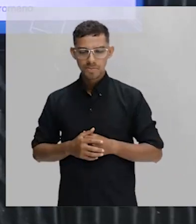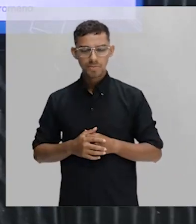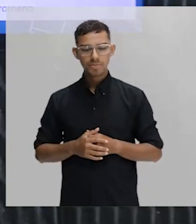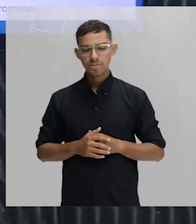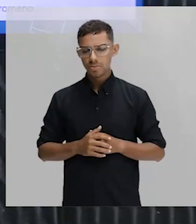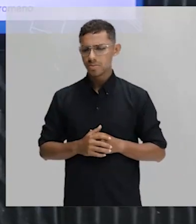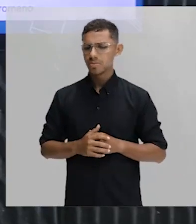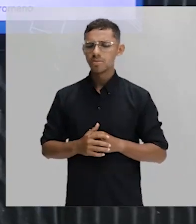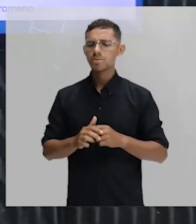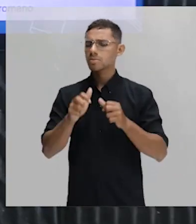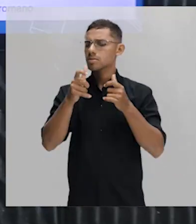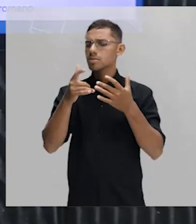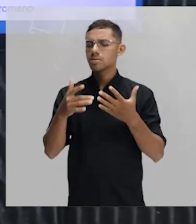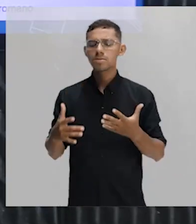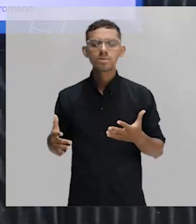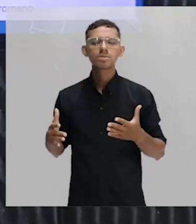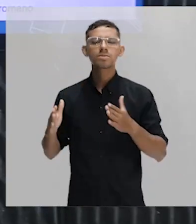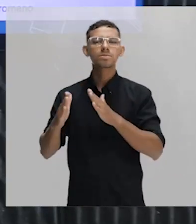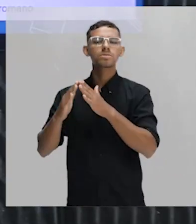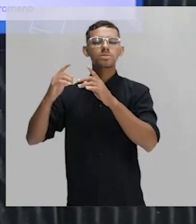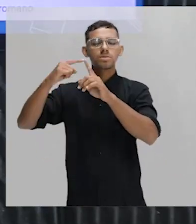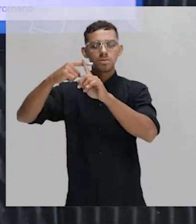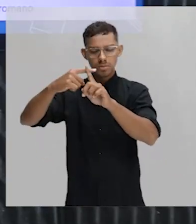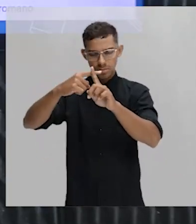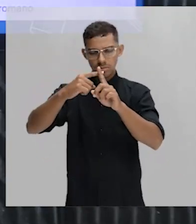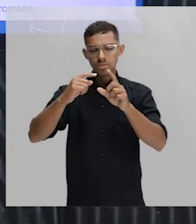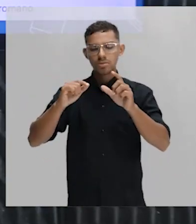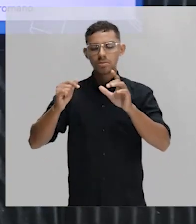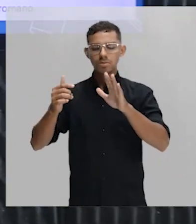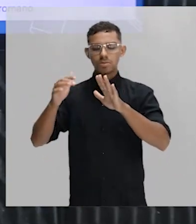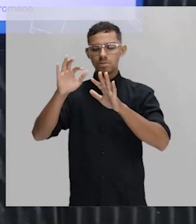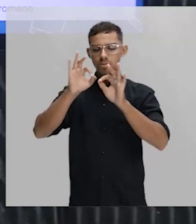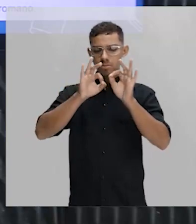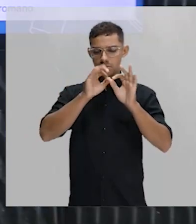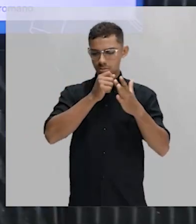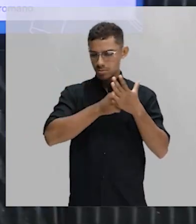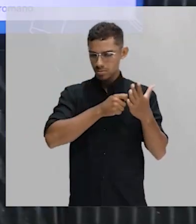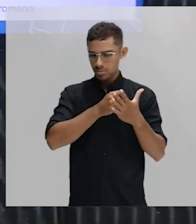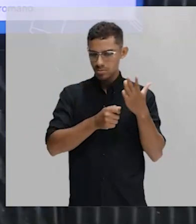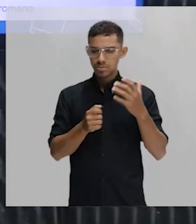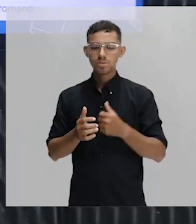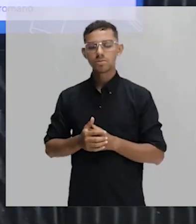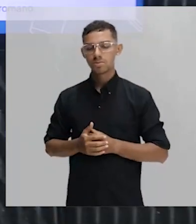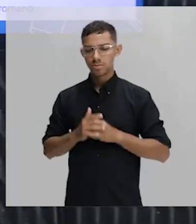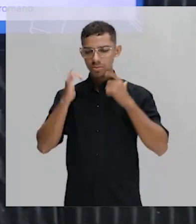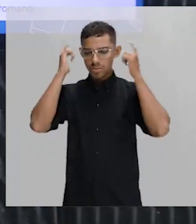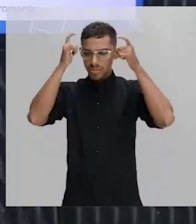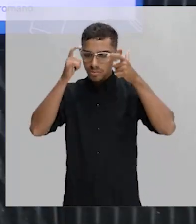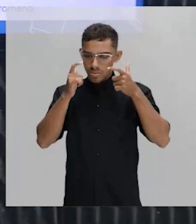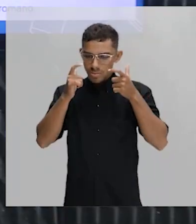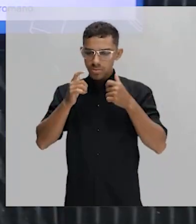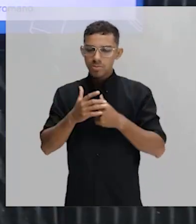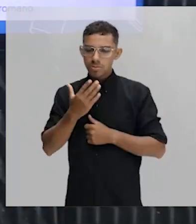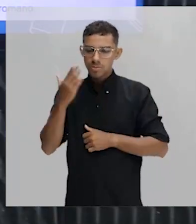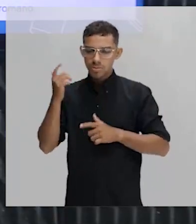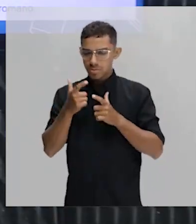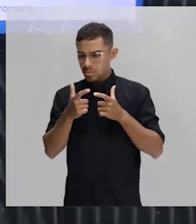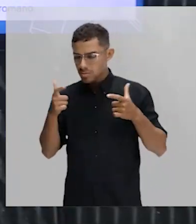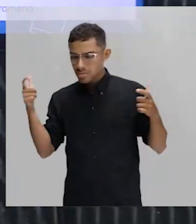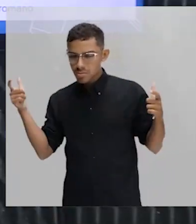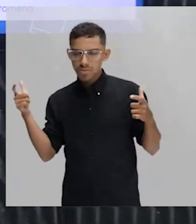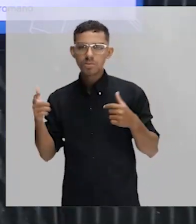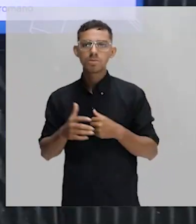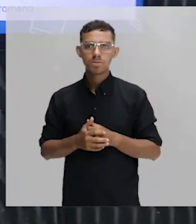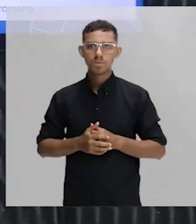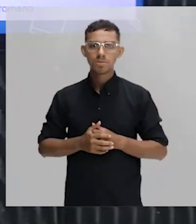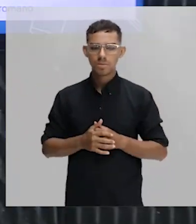profetas, cobriam o interior das igrejas, e com essas pedras coloridas se montava como um gigantesco quebra-cabeça do